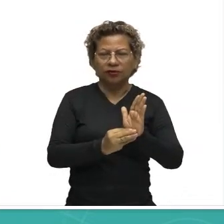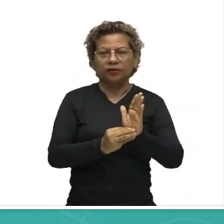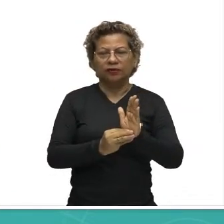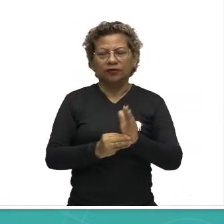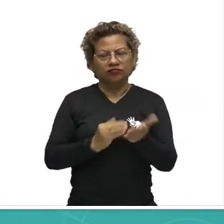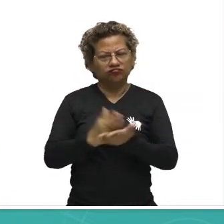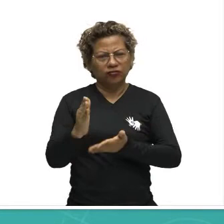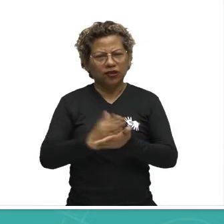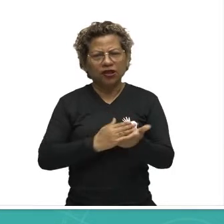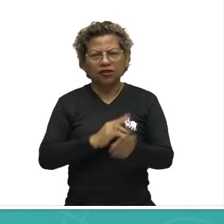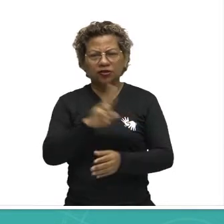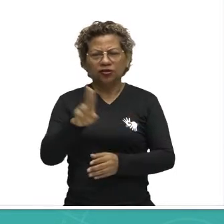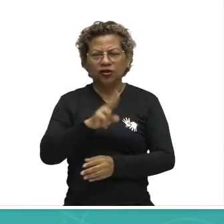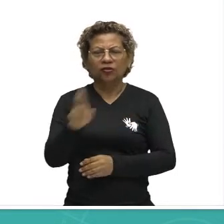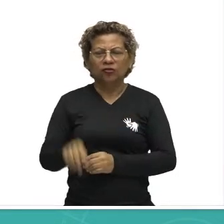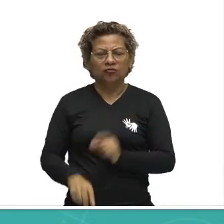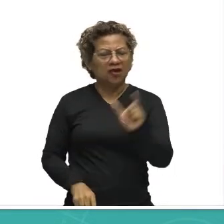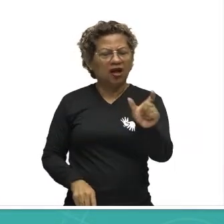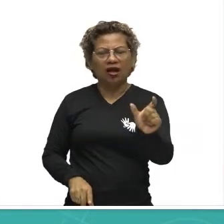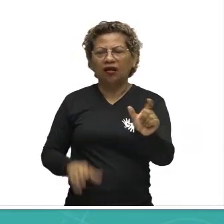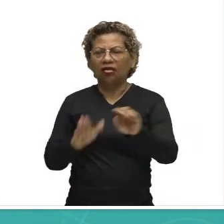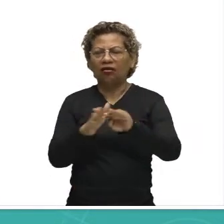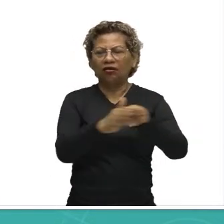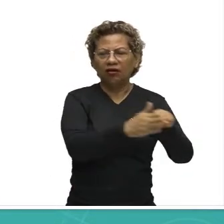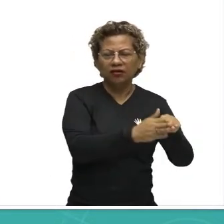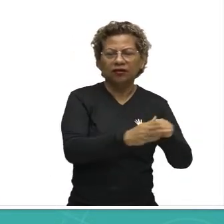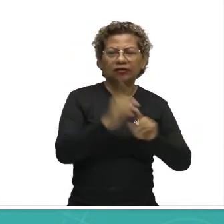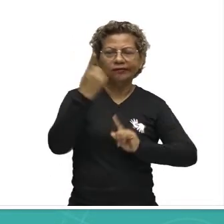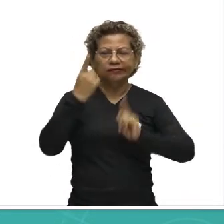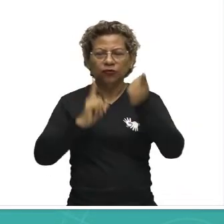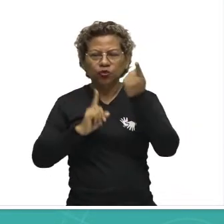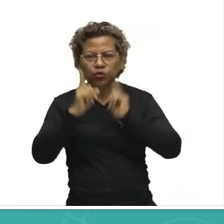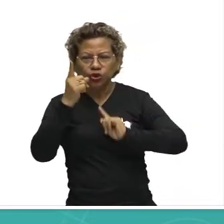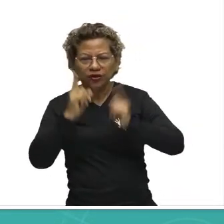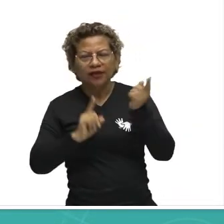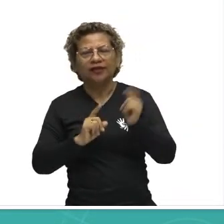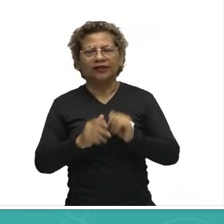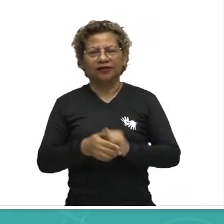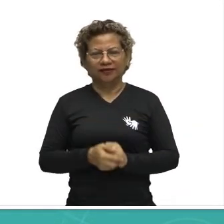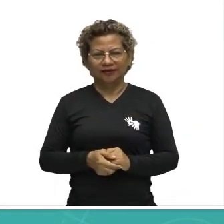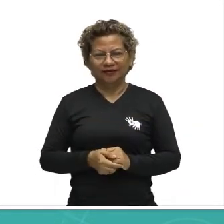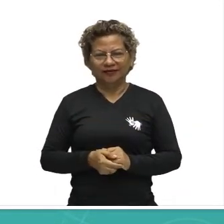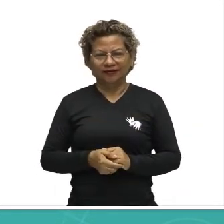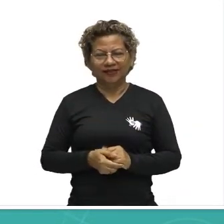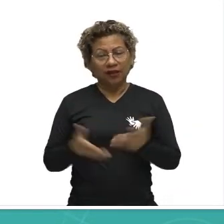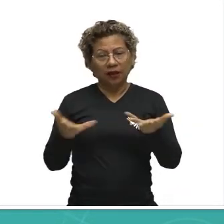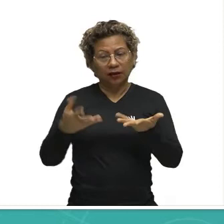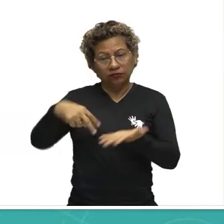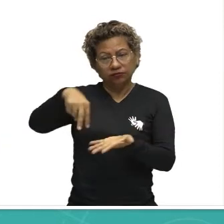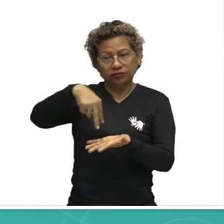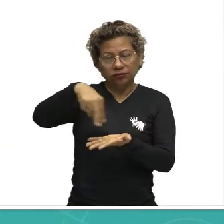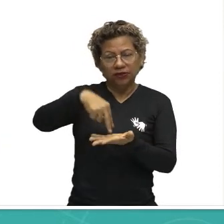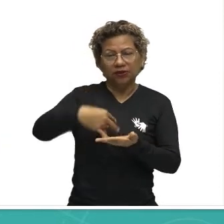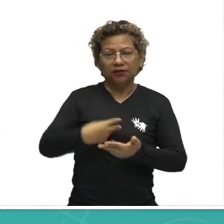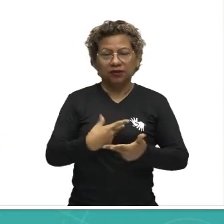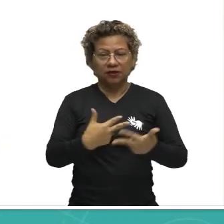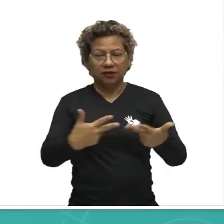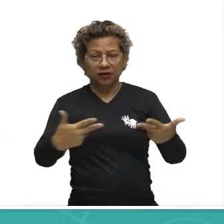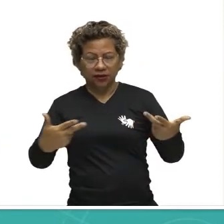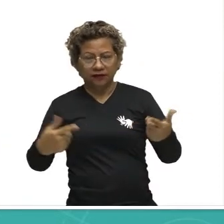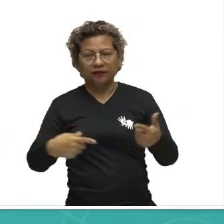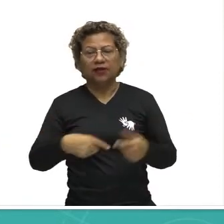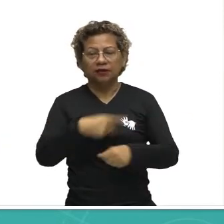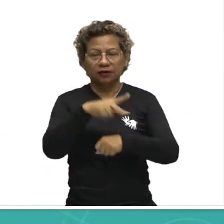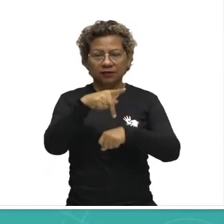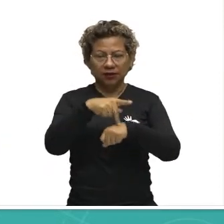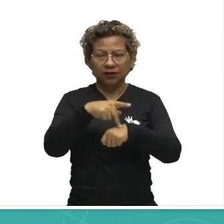palavras, apenas os gestos. Então, nós vamos falar sobre a dança em diferentes países.